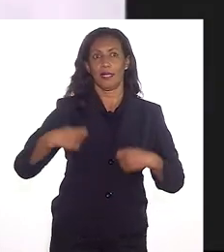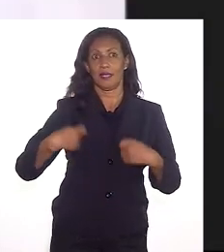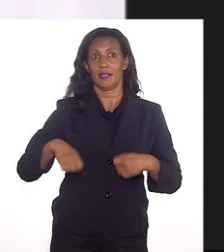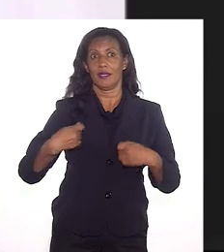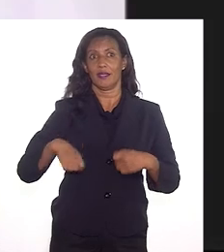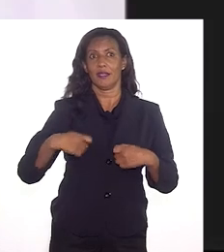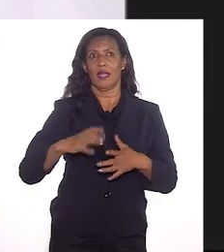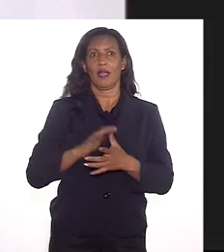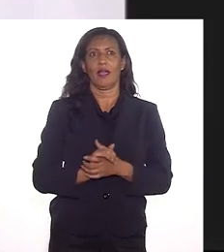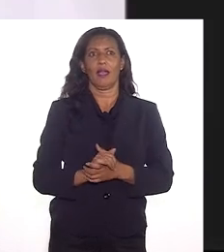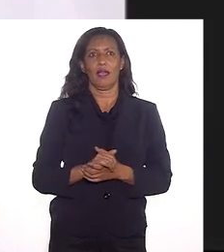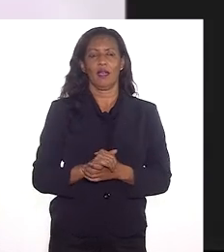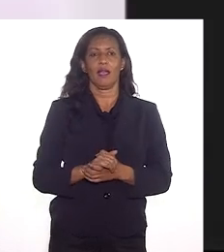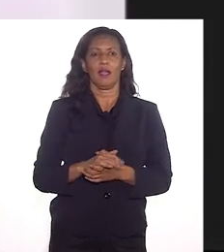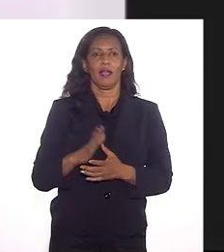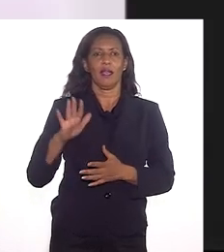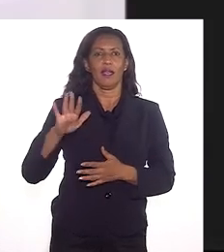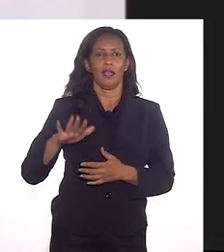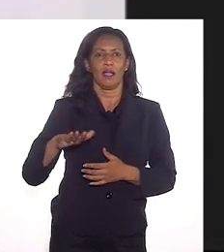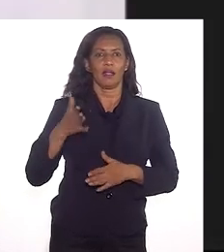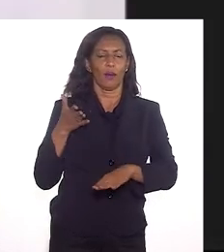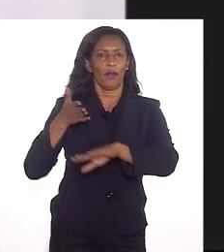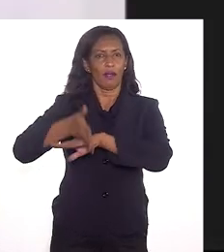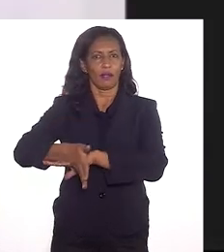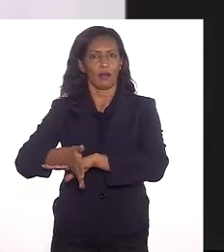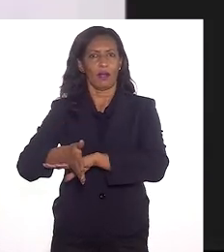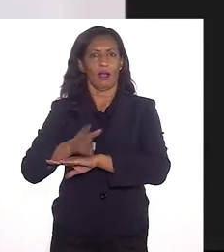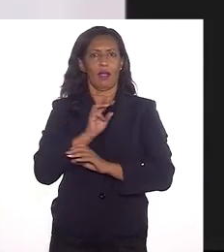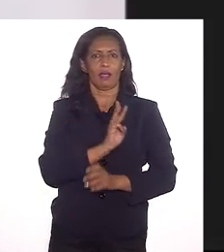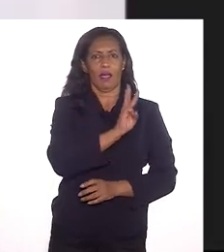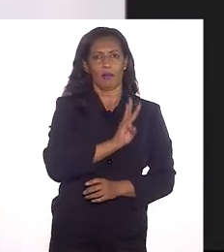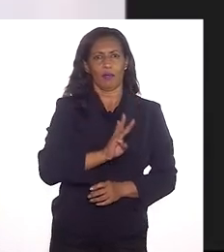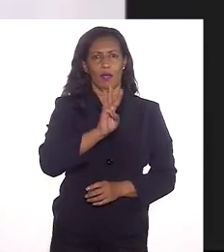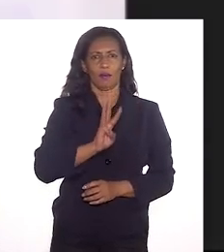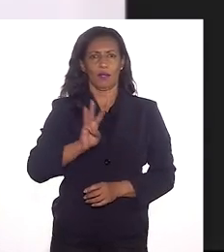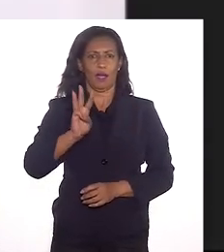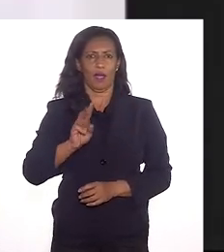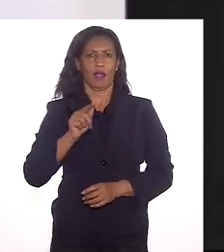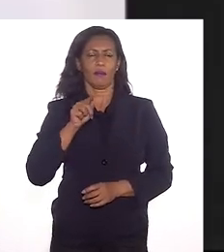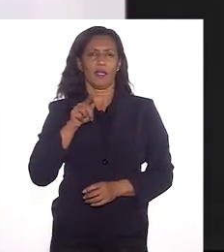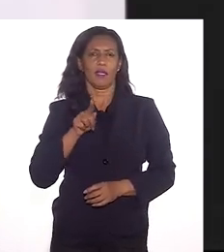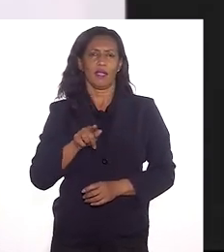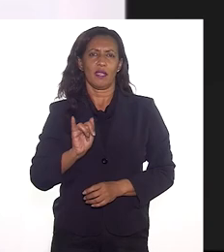quem precisar, a gente está aqui super, super aberto. Então, entra lá no